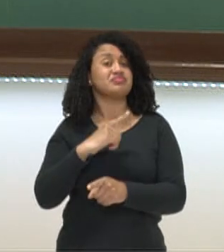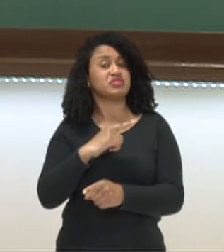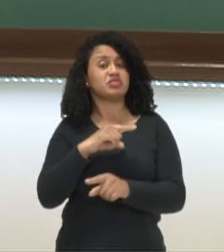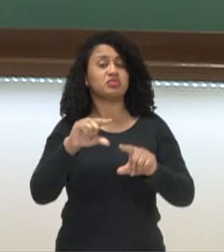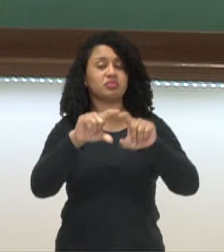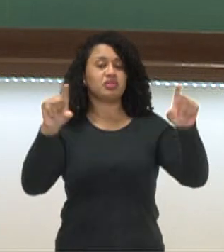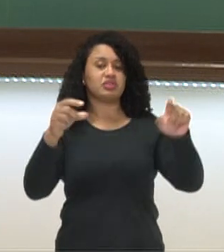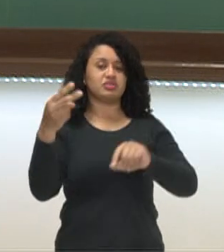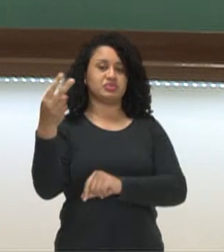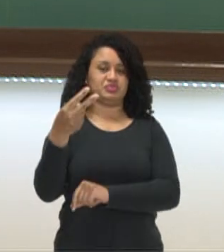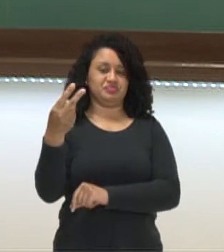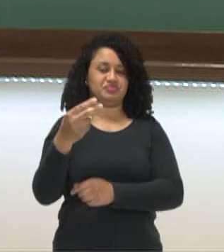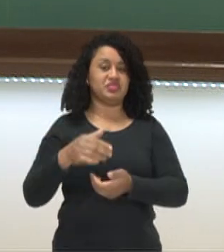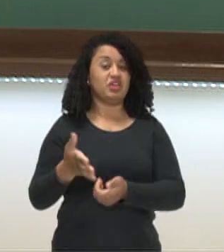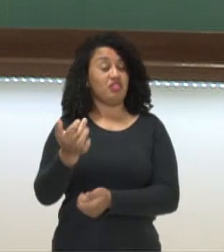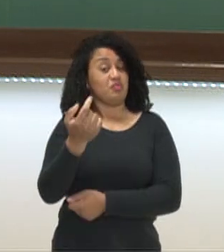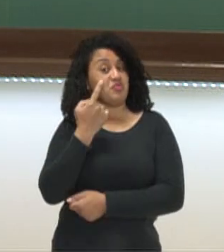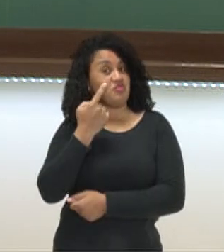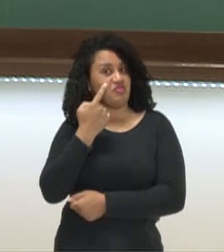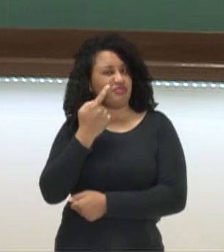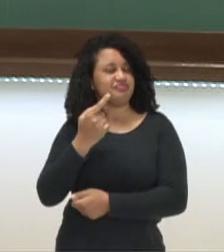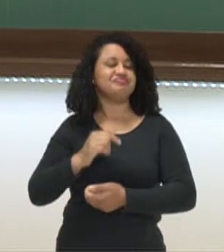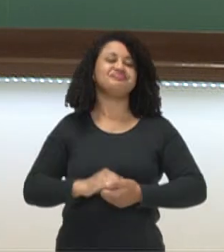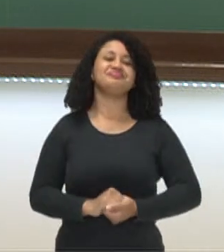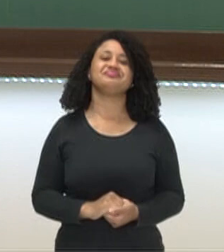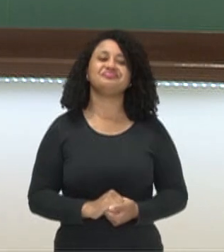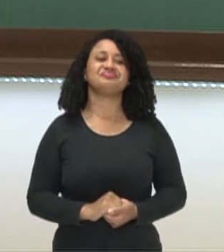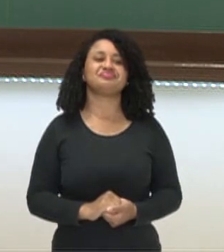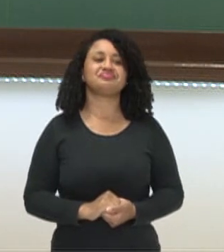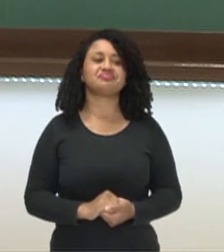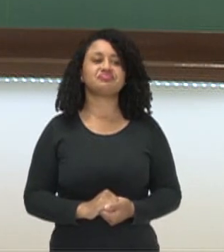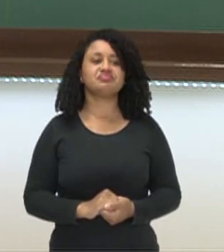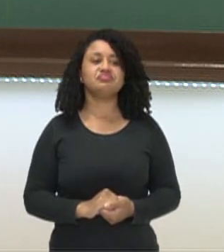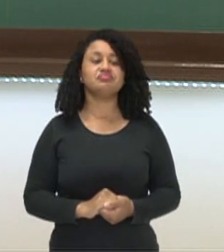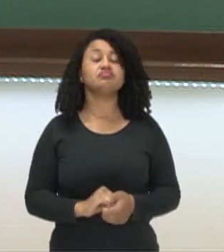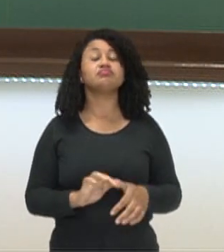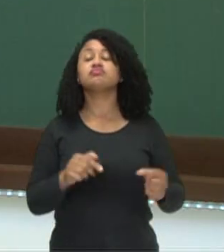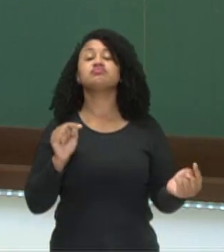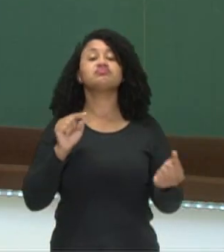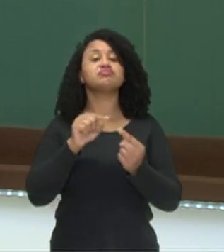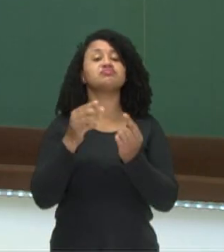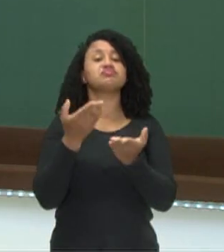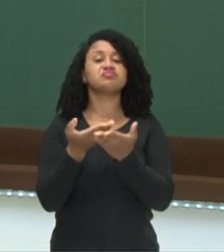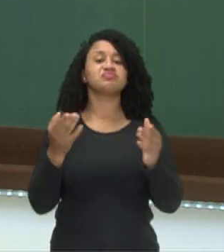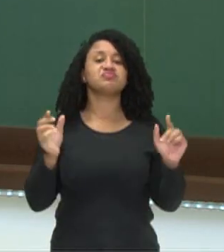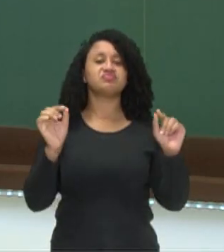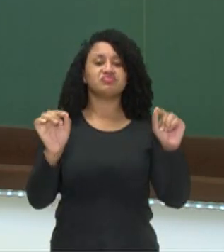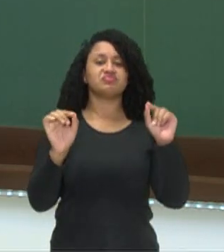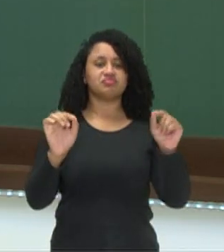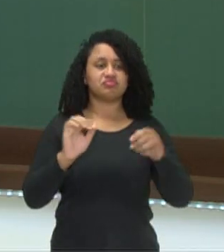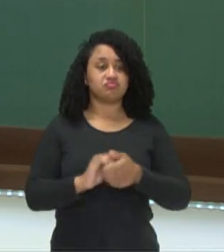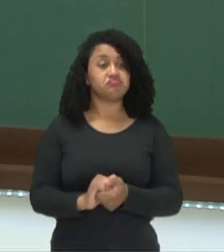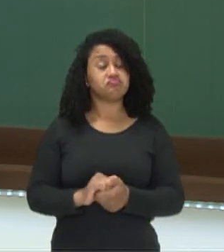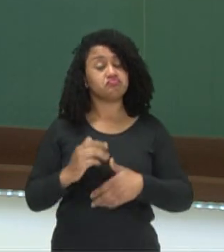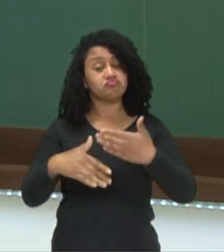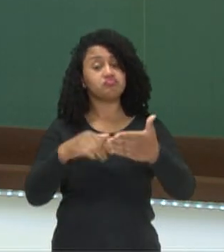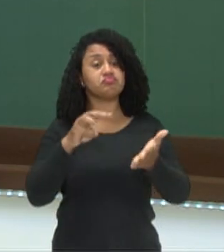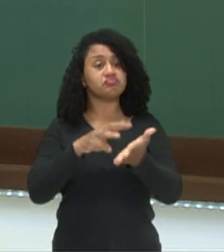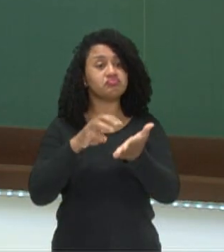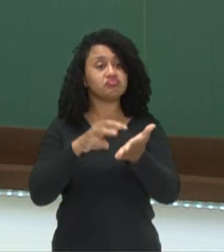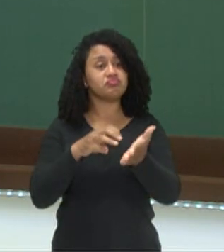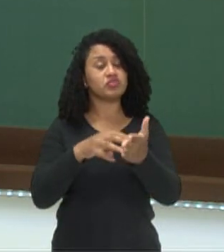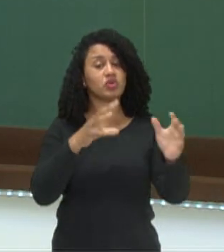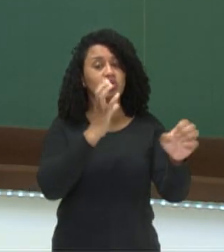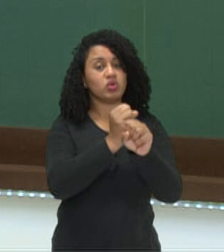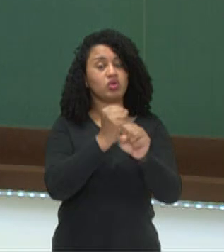equação do segundo grau. Vamos discutir mais sobre isso? Vamos? Então, os nossos objetivos: desenvolver esse método de